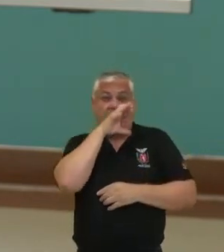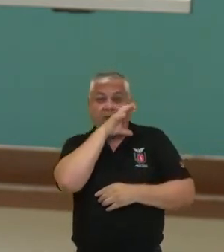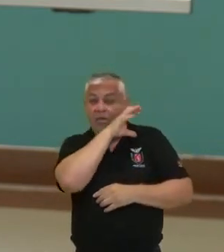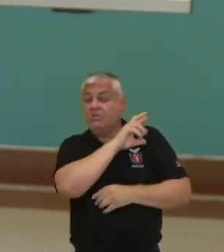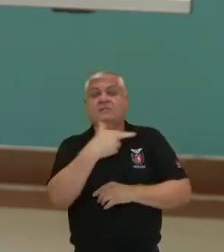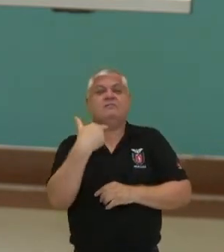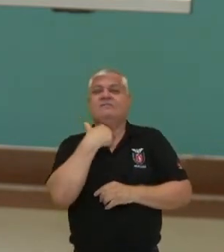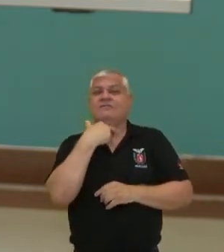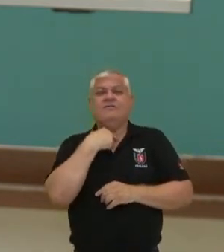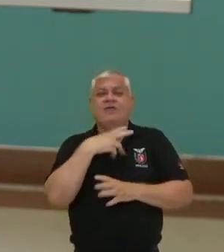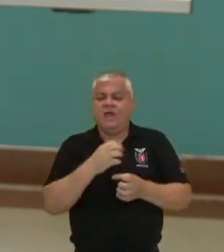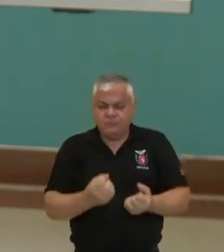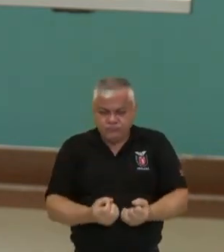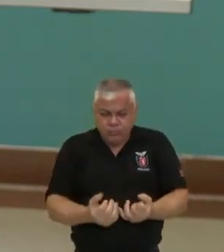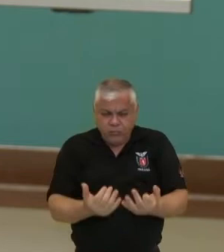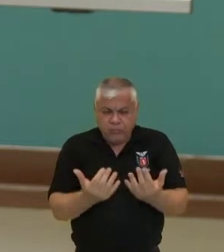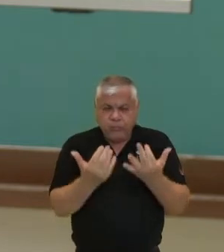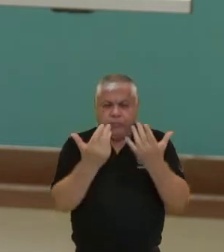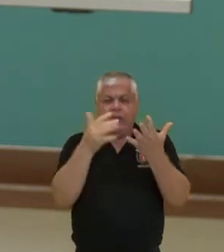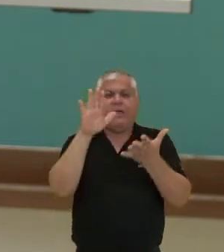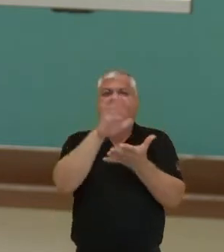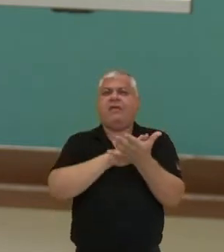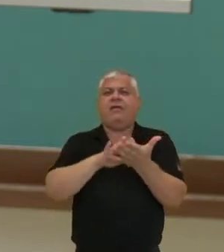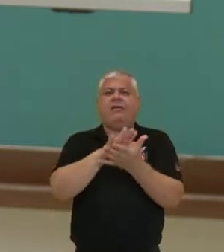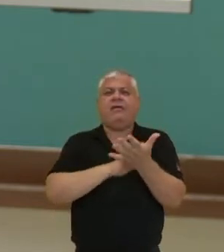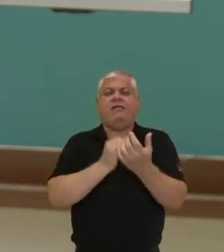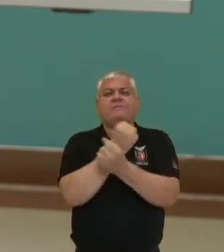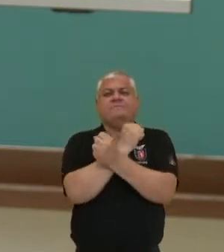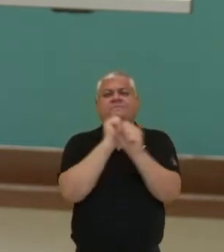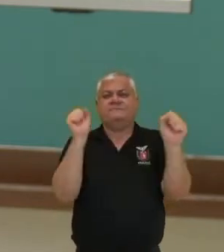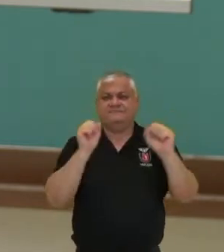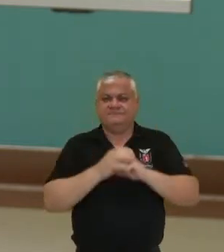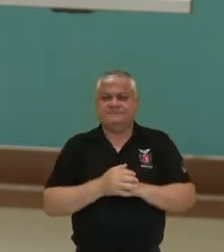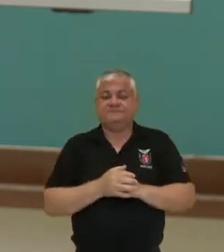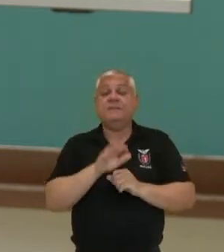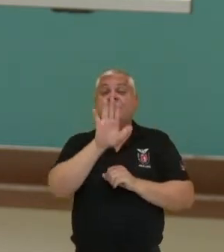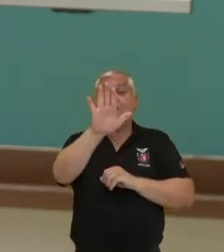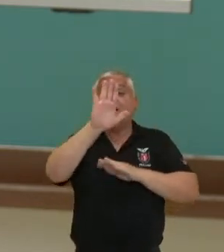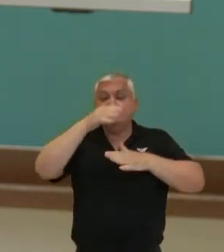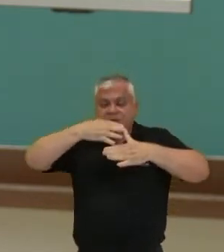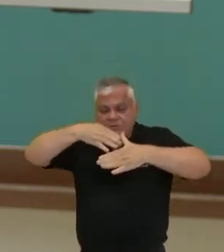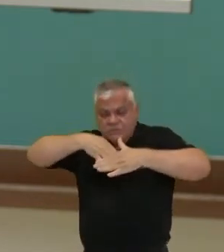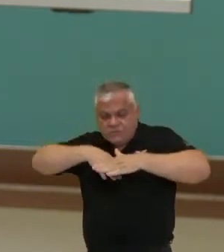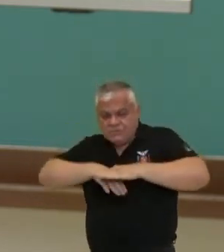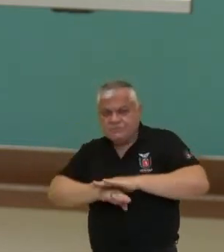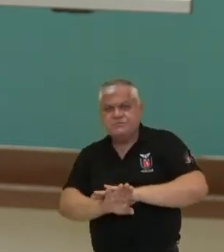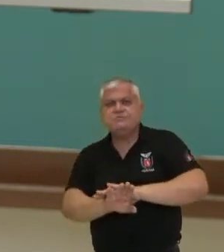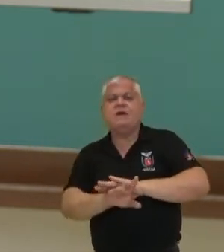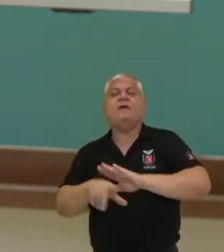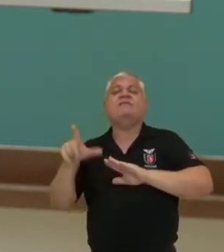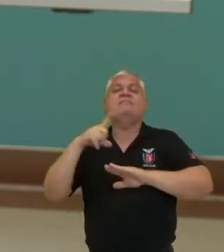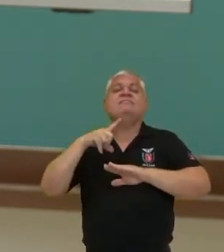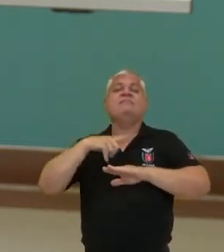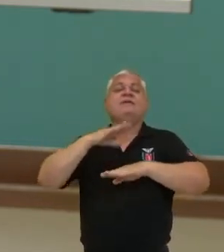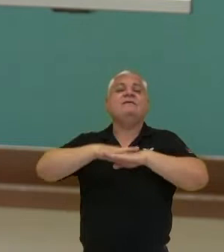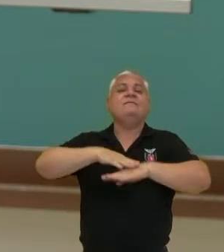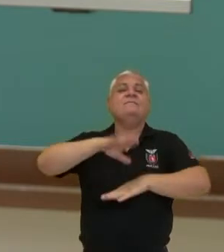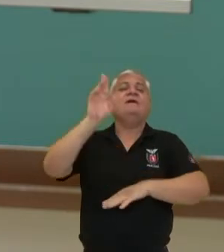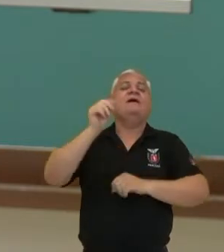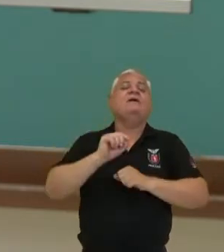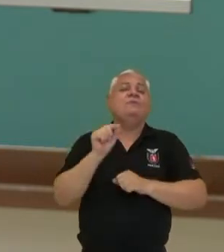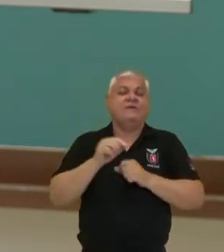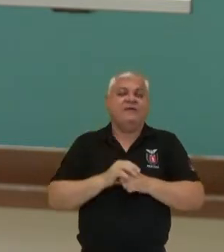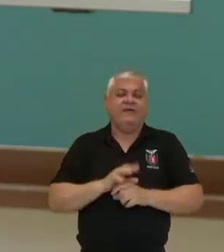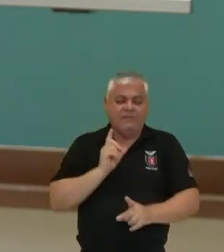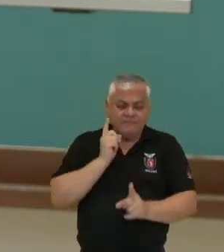cultivo de plantações sendo assim o petróleo que nessa região é muito isso é muito